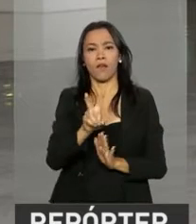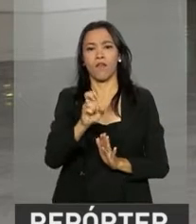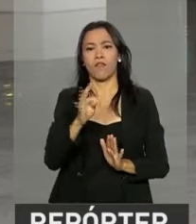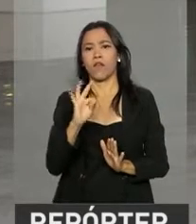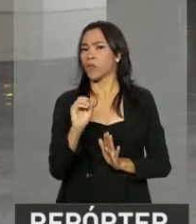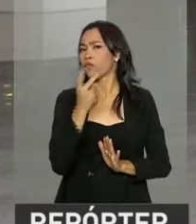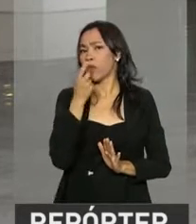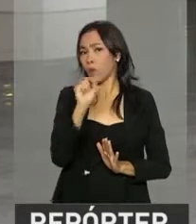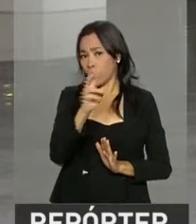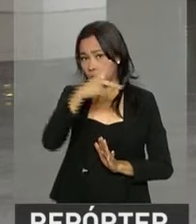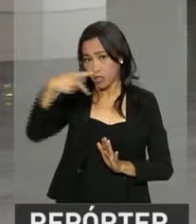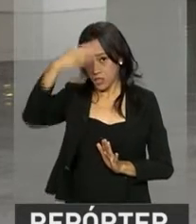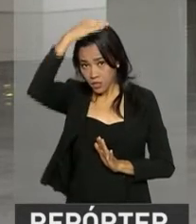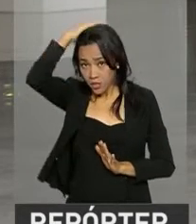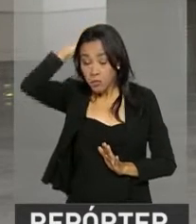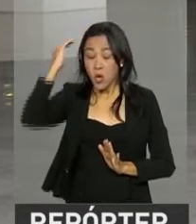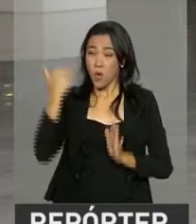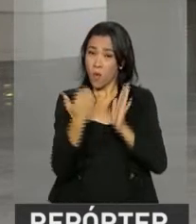destacou que